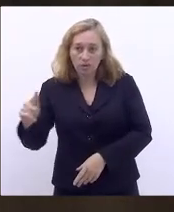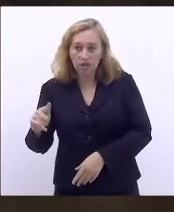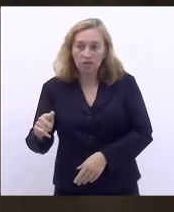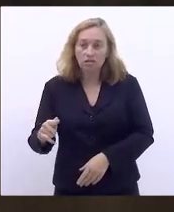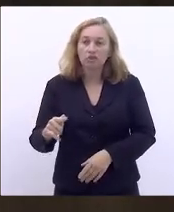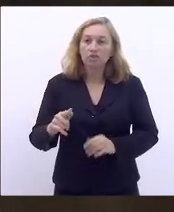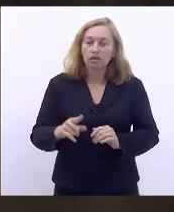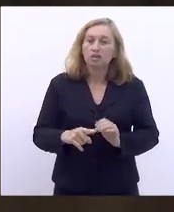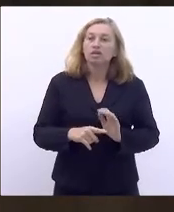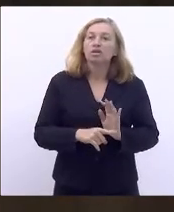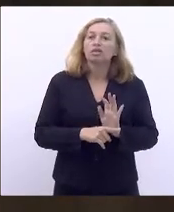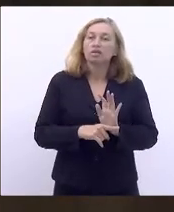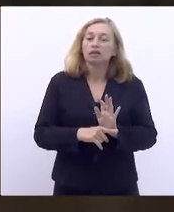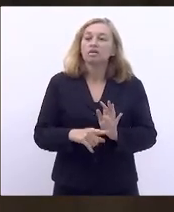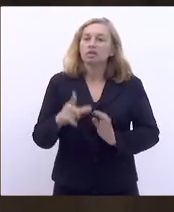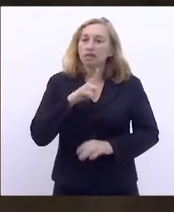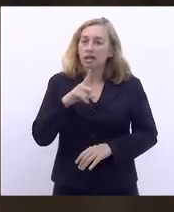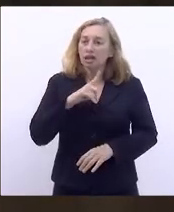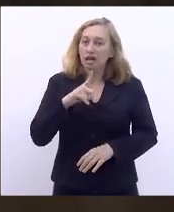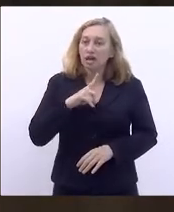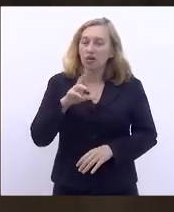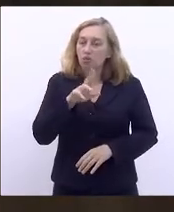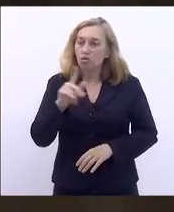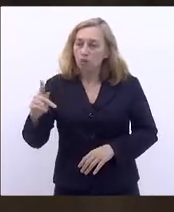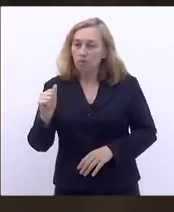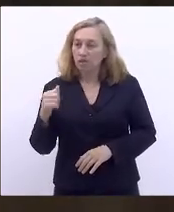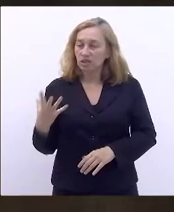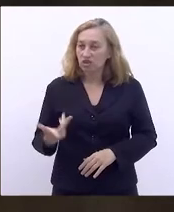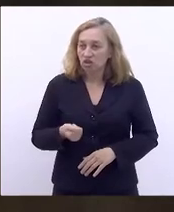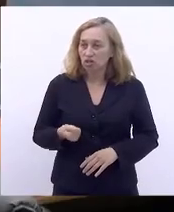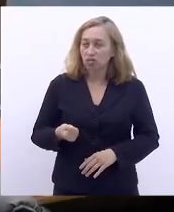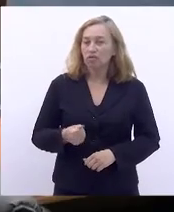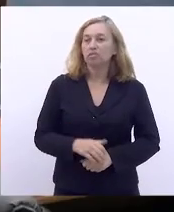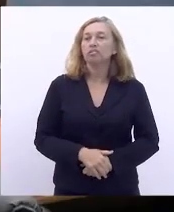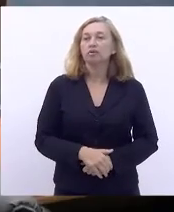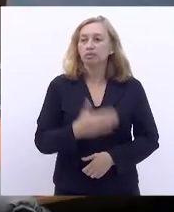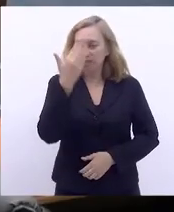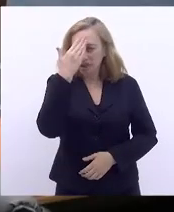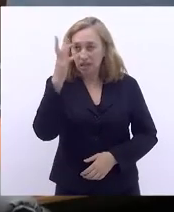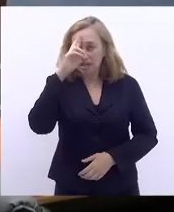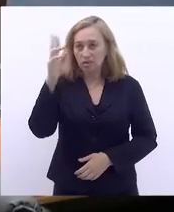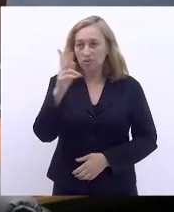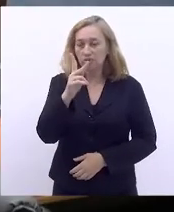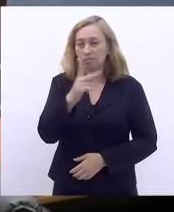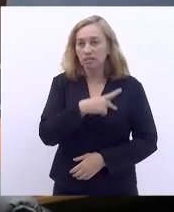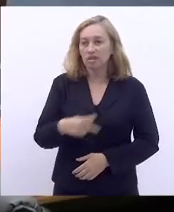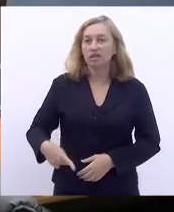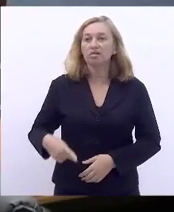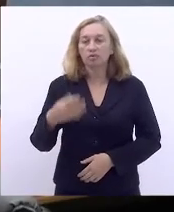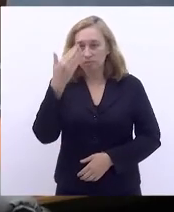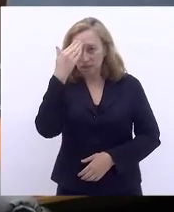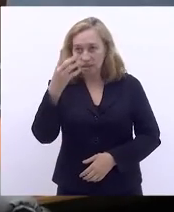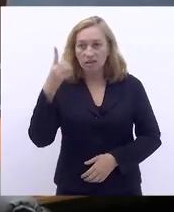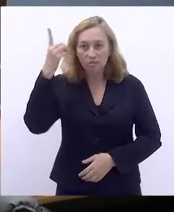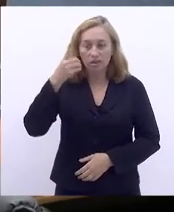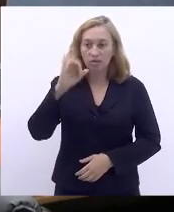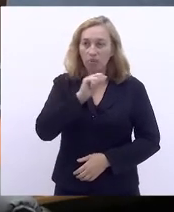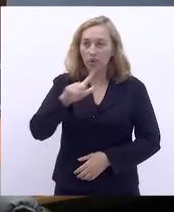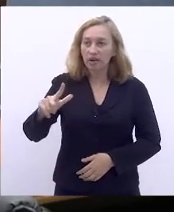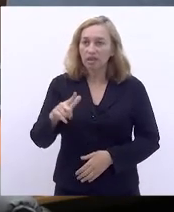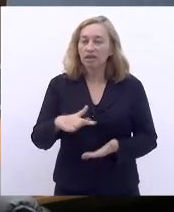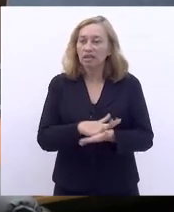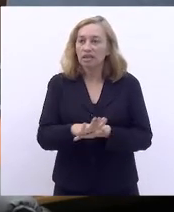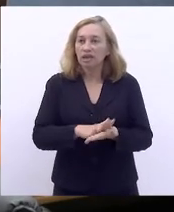e merecedor, porque trata-se de saúde. Muito obrigado, presidente. Obrigada, deputado Pobel. Nada mais